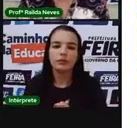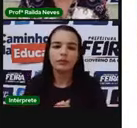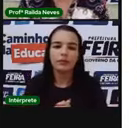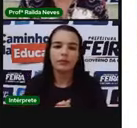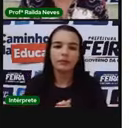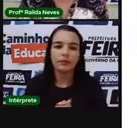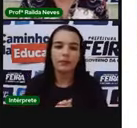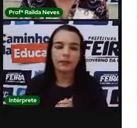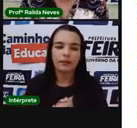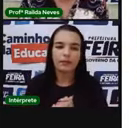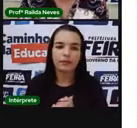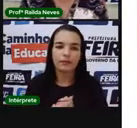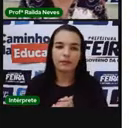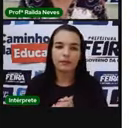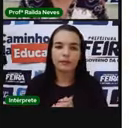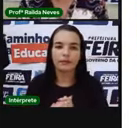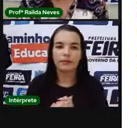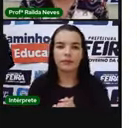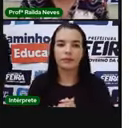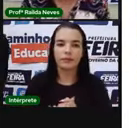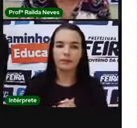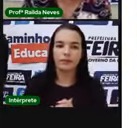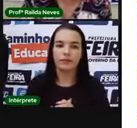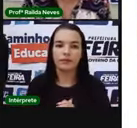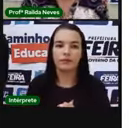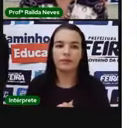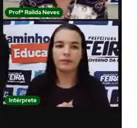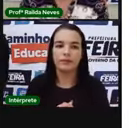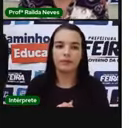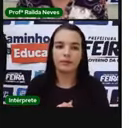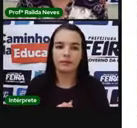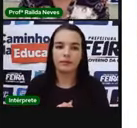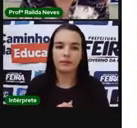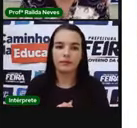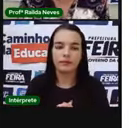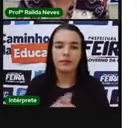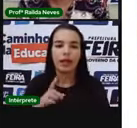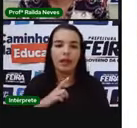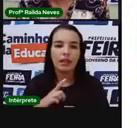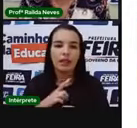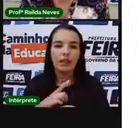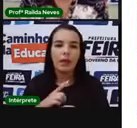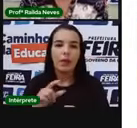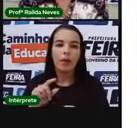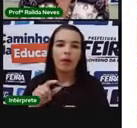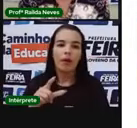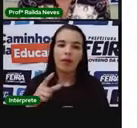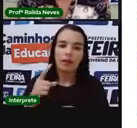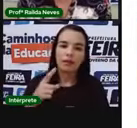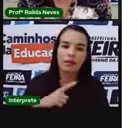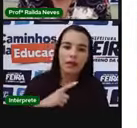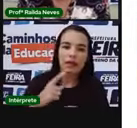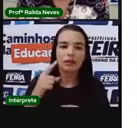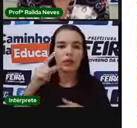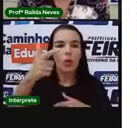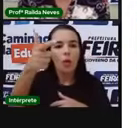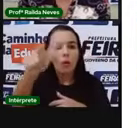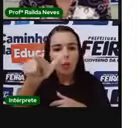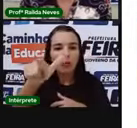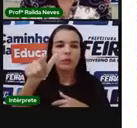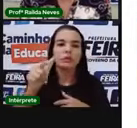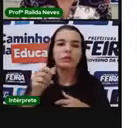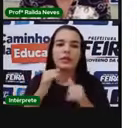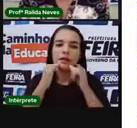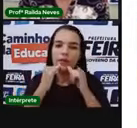Isso. Então, nós temos algumas orientações. Do mesmo jeitinho que a gente faz na sala de aula, na escola, vamos preparar para a